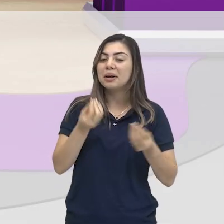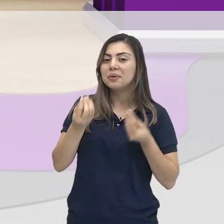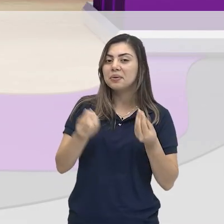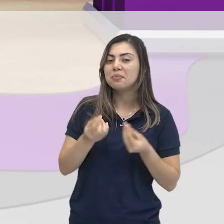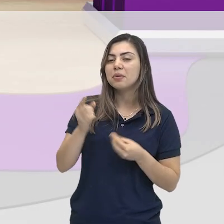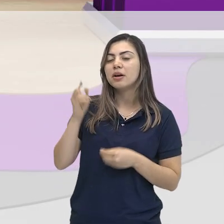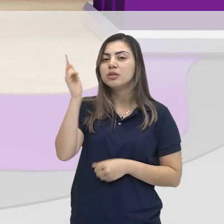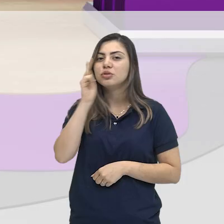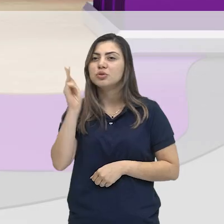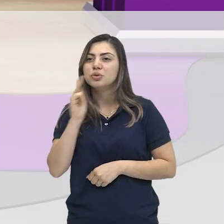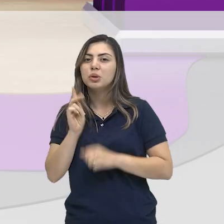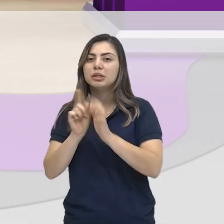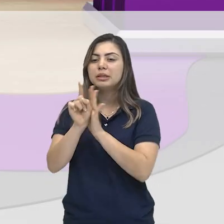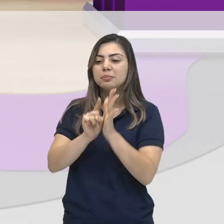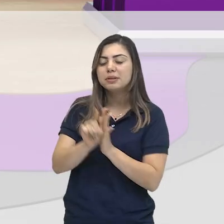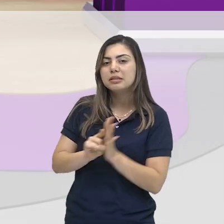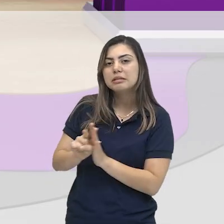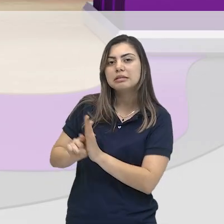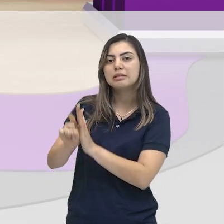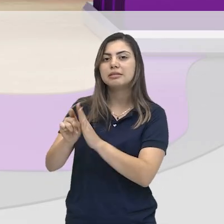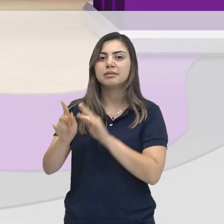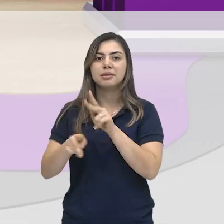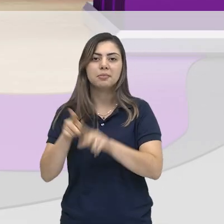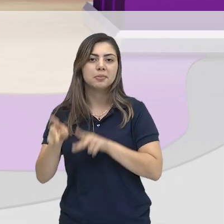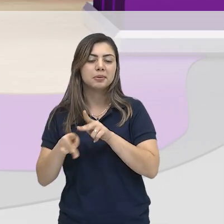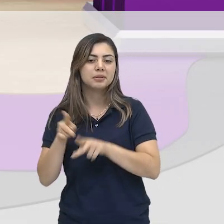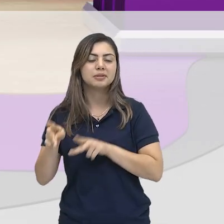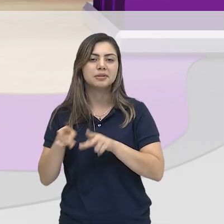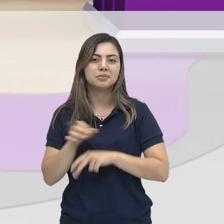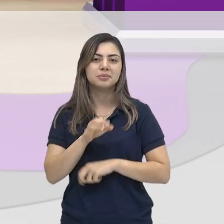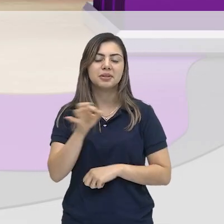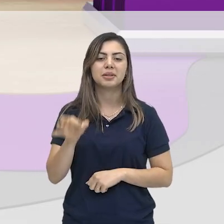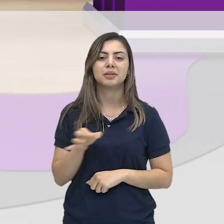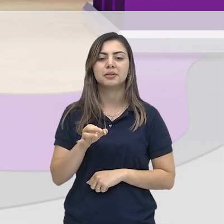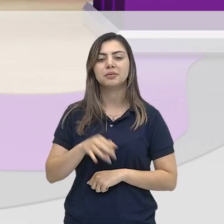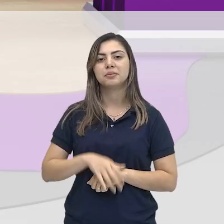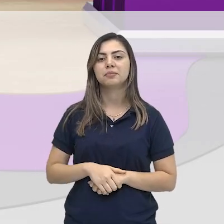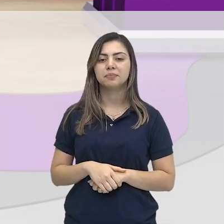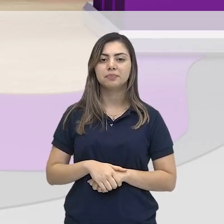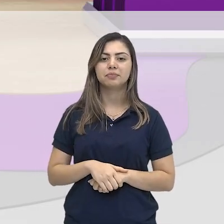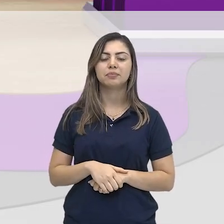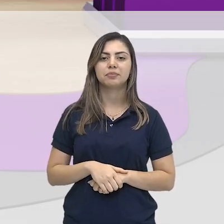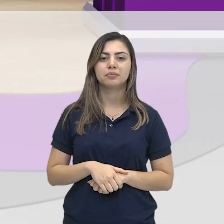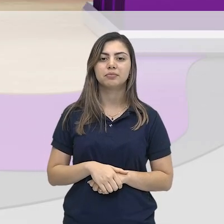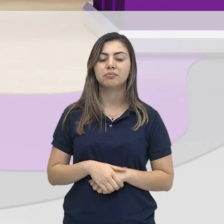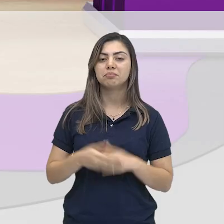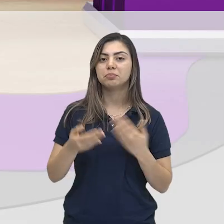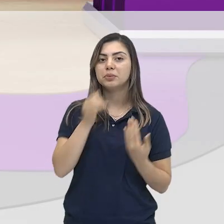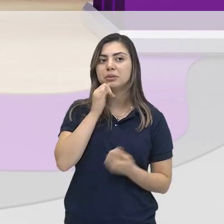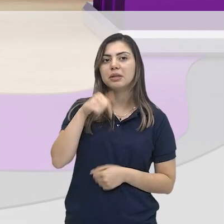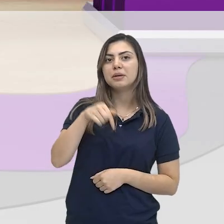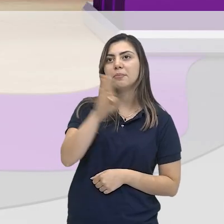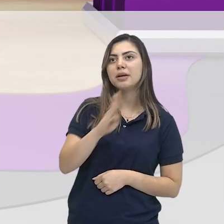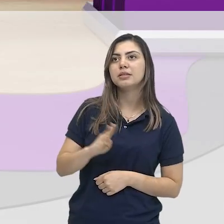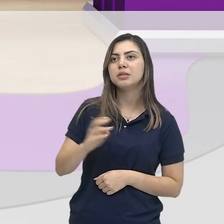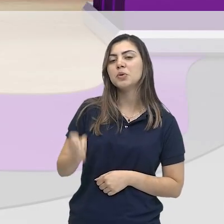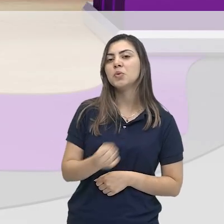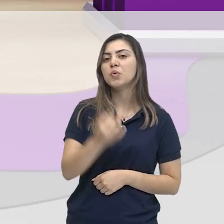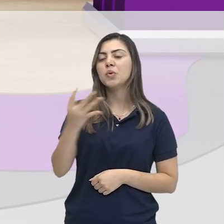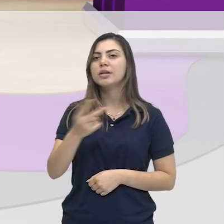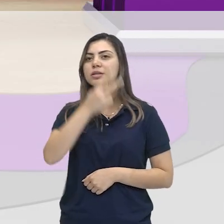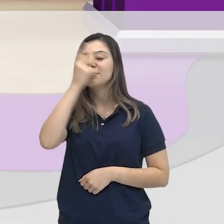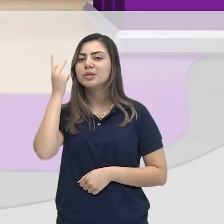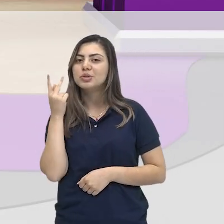história do censo, né, comum, que o IBGE faz, né, de acordo com o censo. Tanto o Brasil agora tem tantos milhões